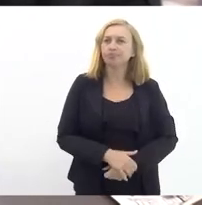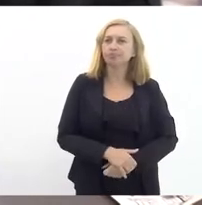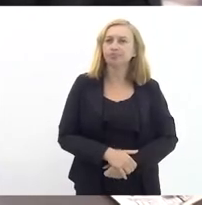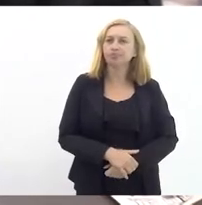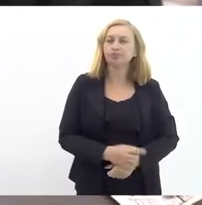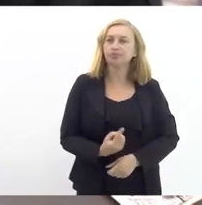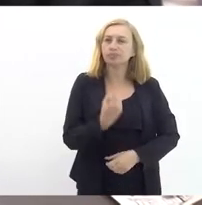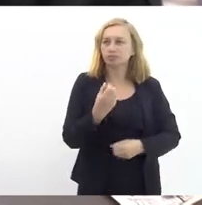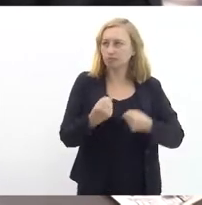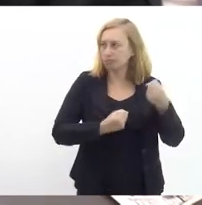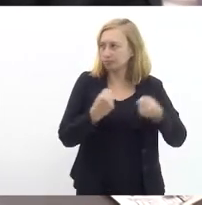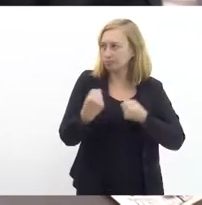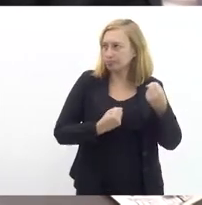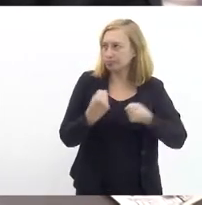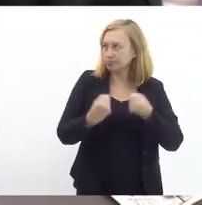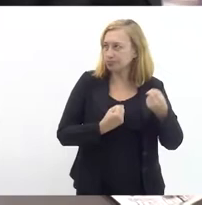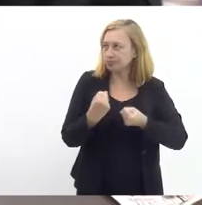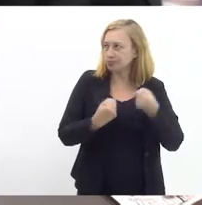um automóvel.